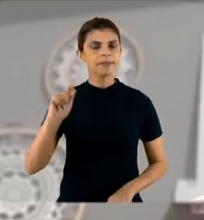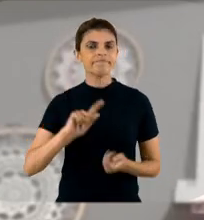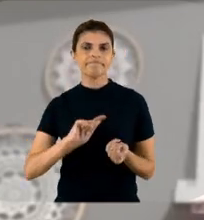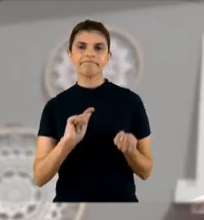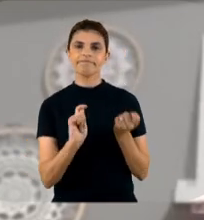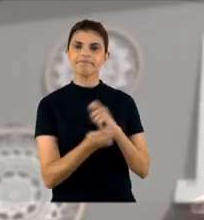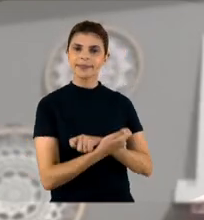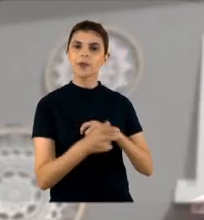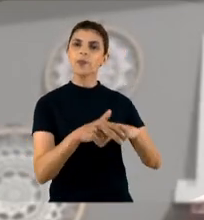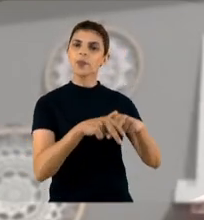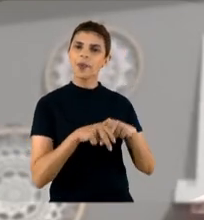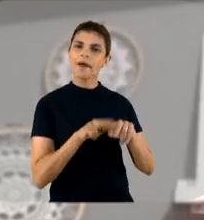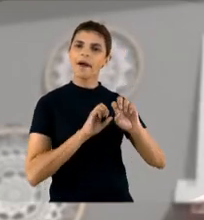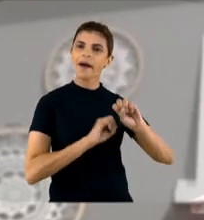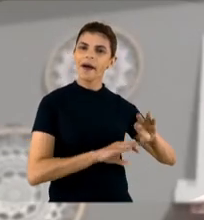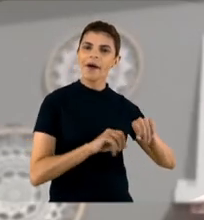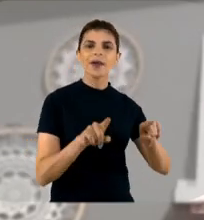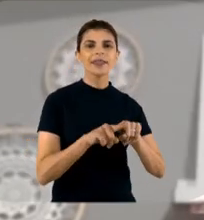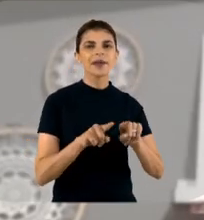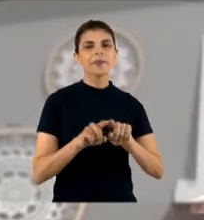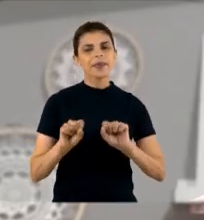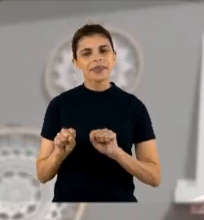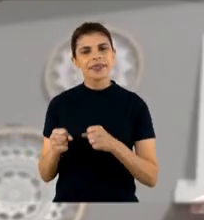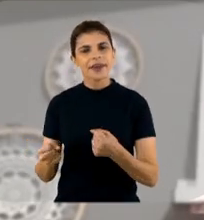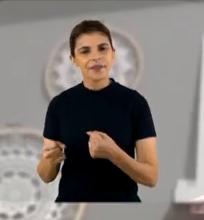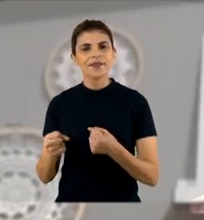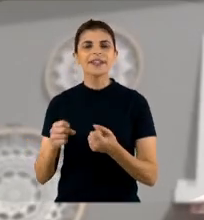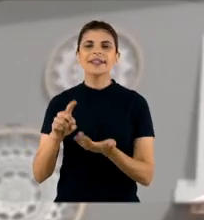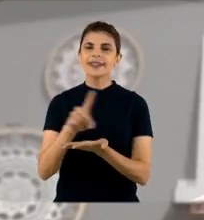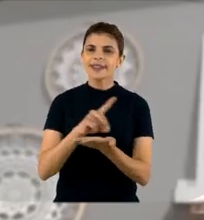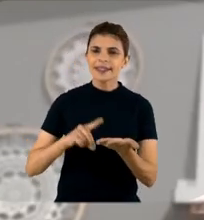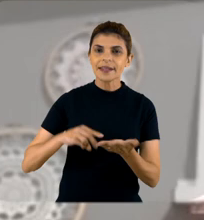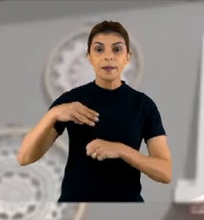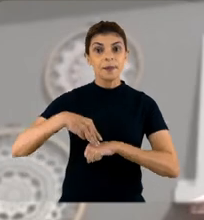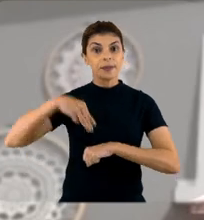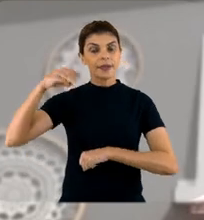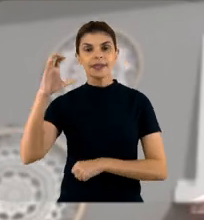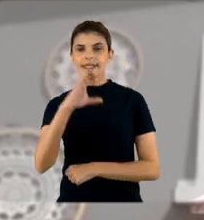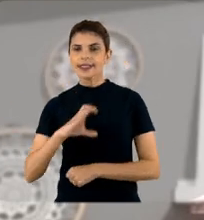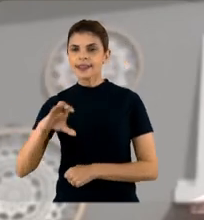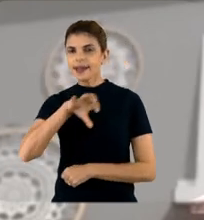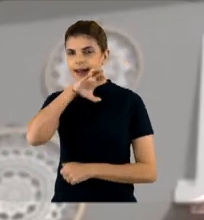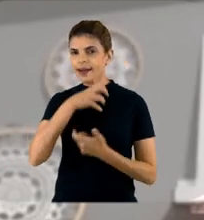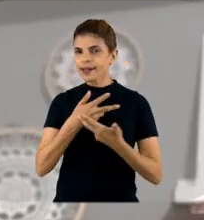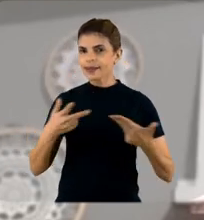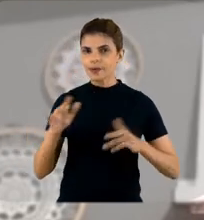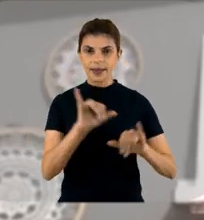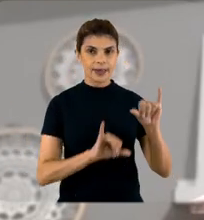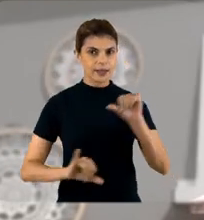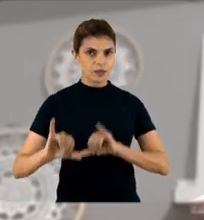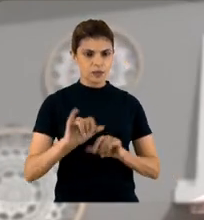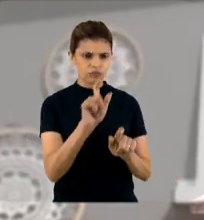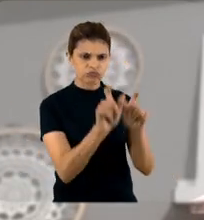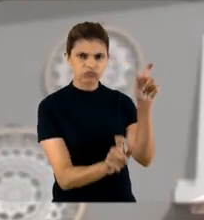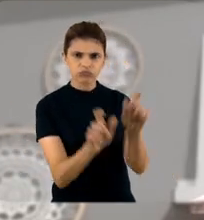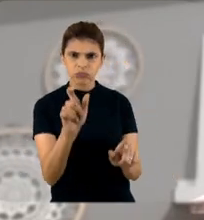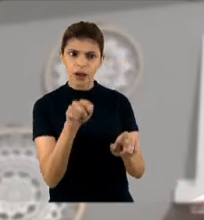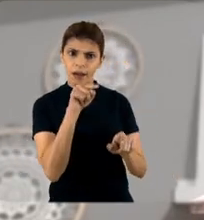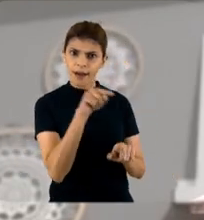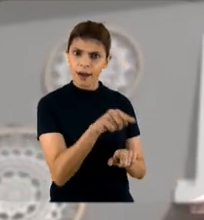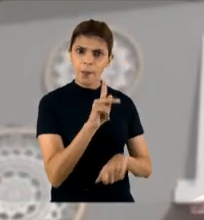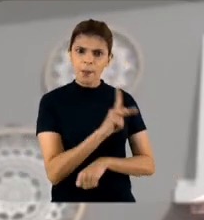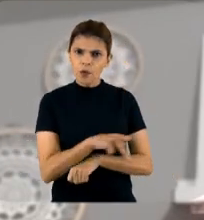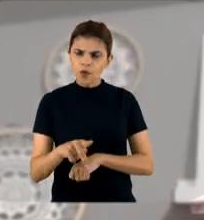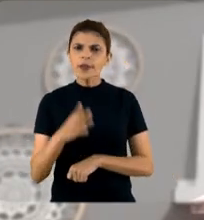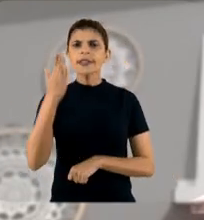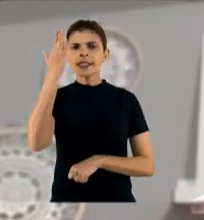fazer adaptações nas aulas e nas defesas do nosso mestrado profissional em ciência em animais de laboratório. Cada professor